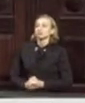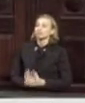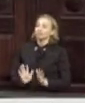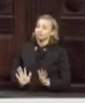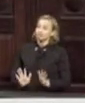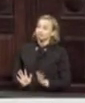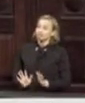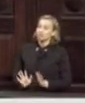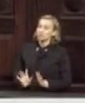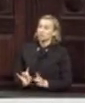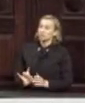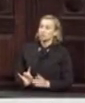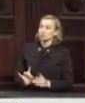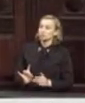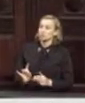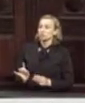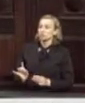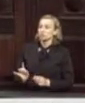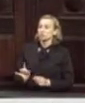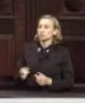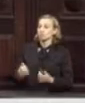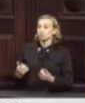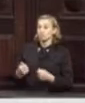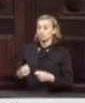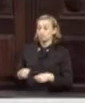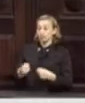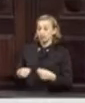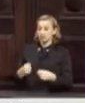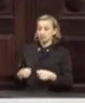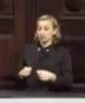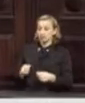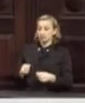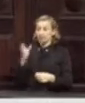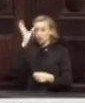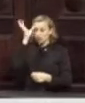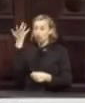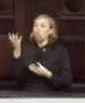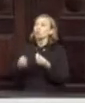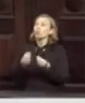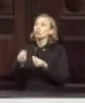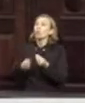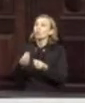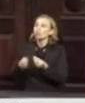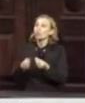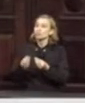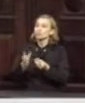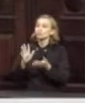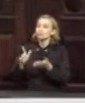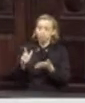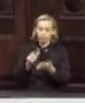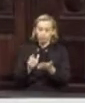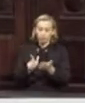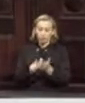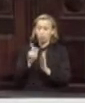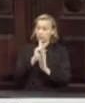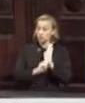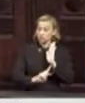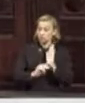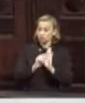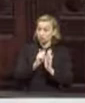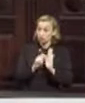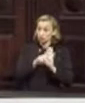resolvida por esse projeto de lei. O projeto de lei, ora em discussão, ele estabelece um prazo máximo de